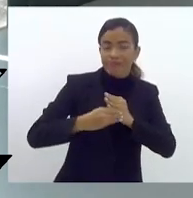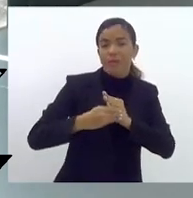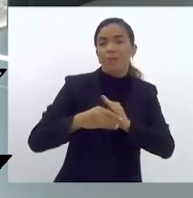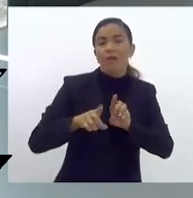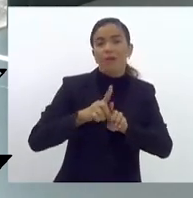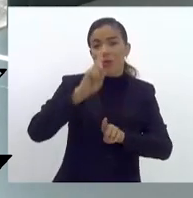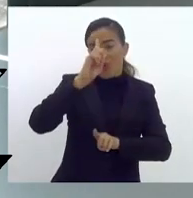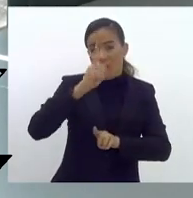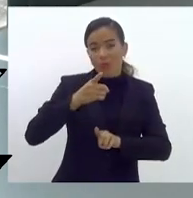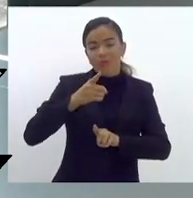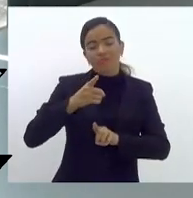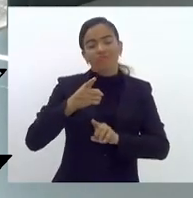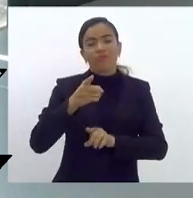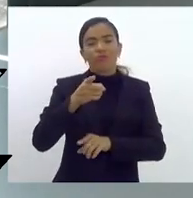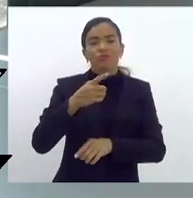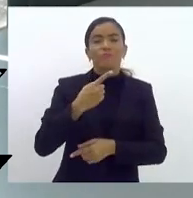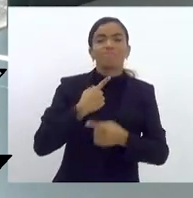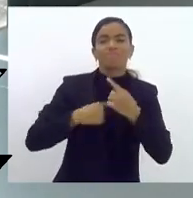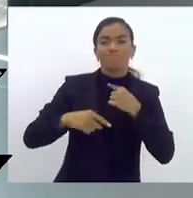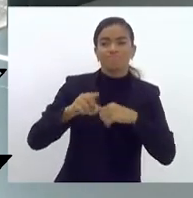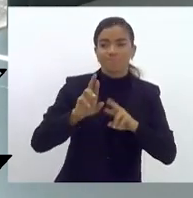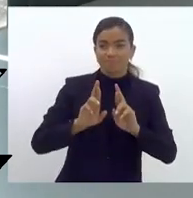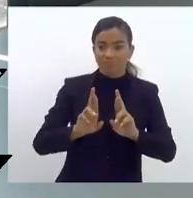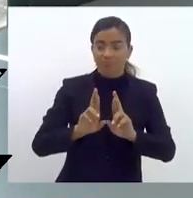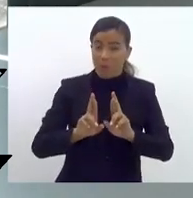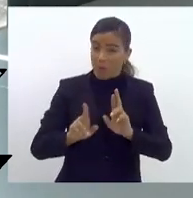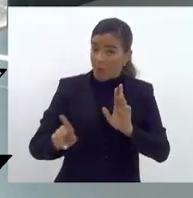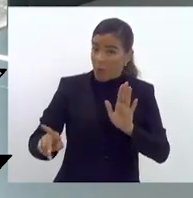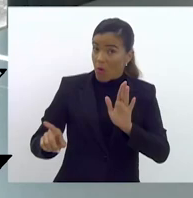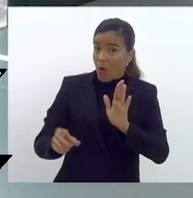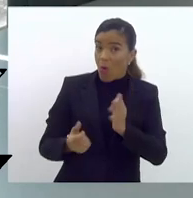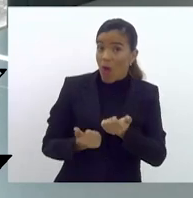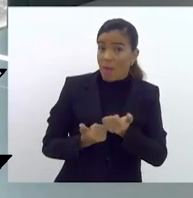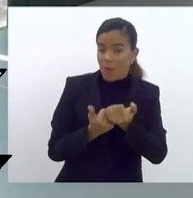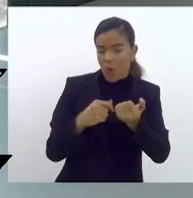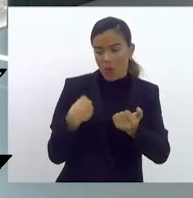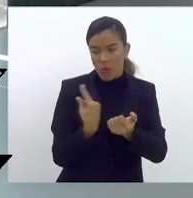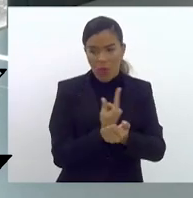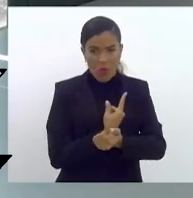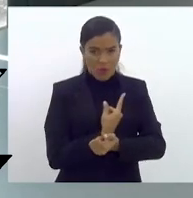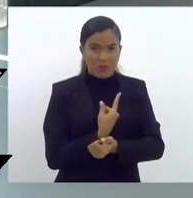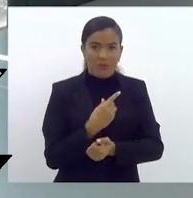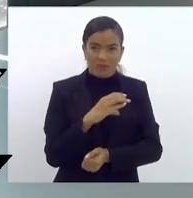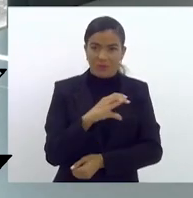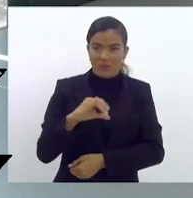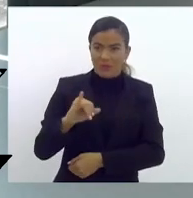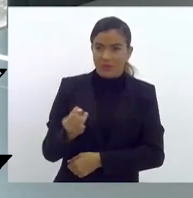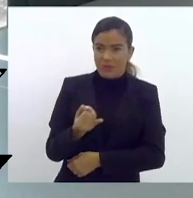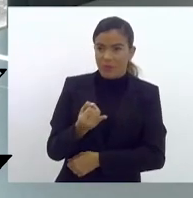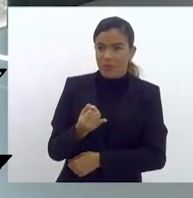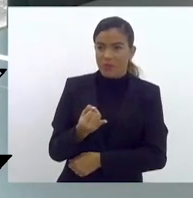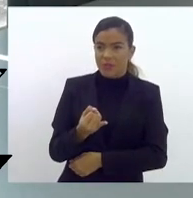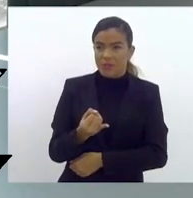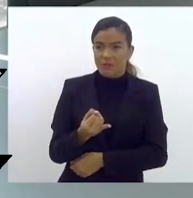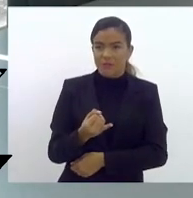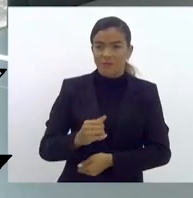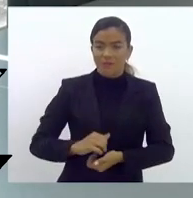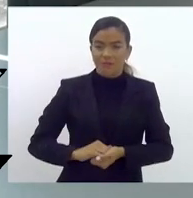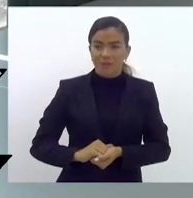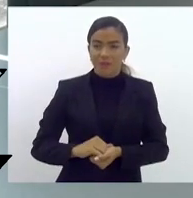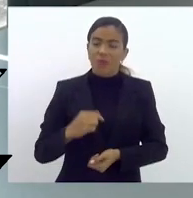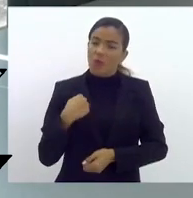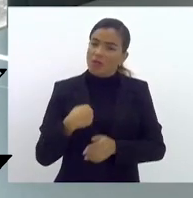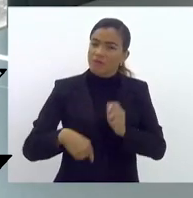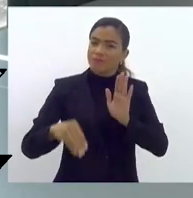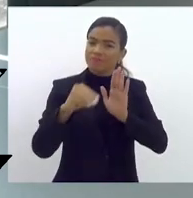ordenamento que vossa excelência pretende por lei o apoio de todos nós no apoio de todas as ccj traremos a